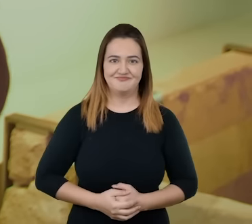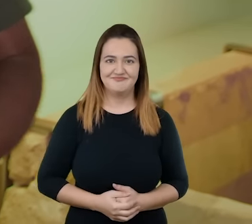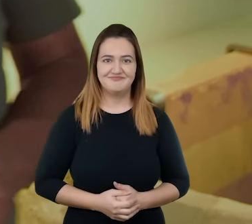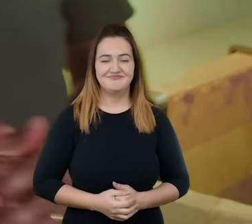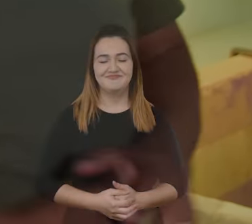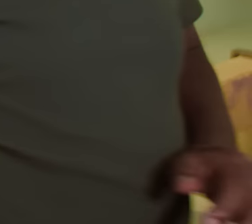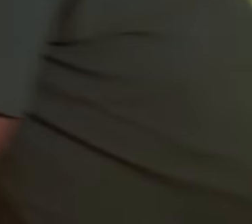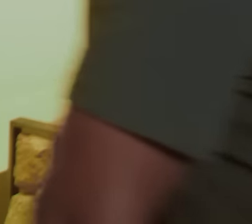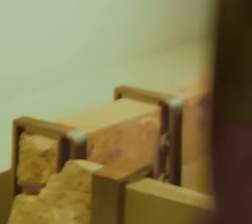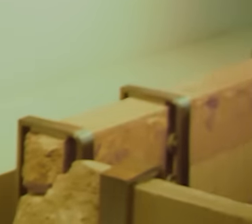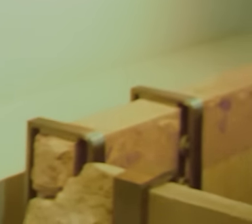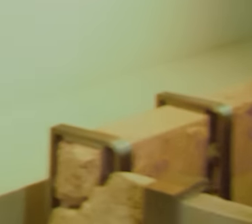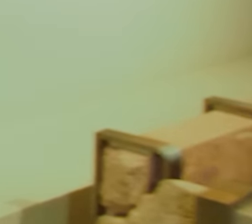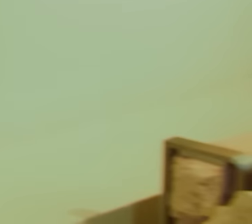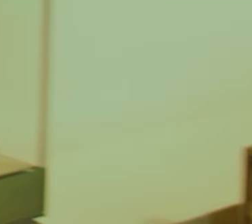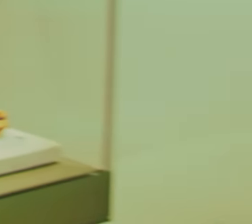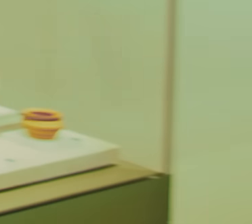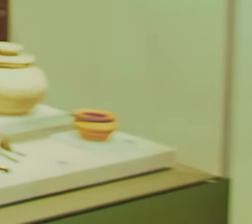imagem.